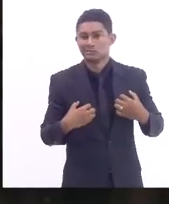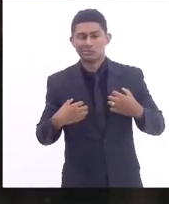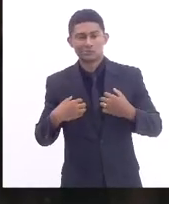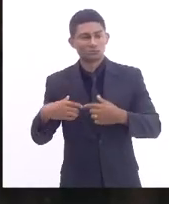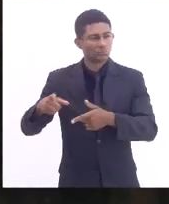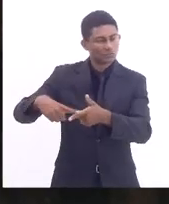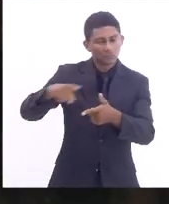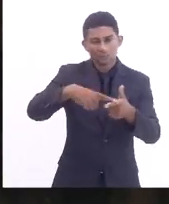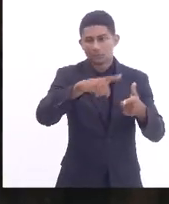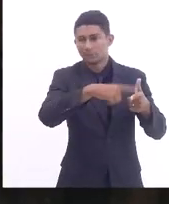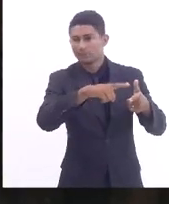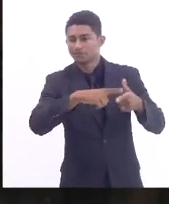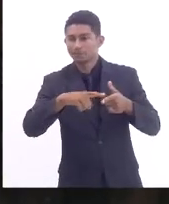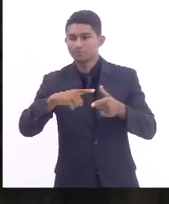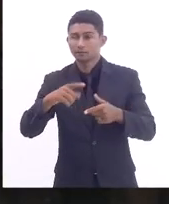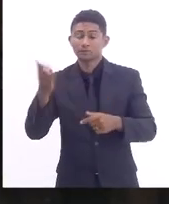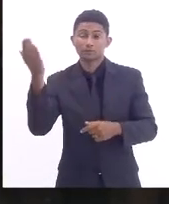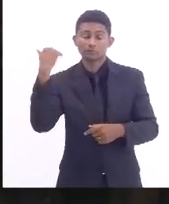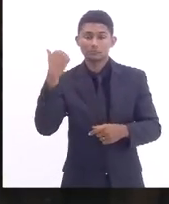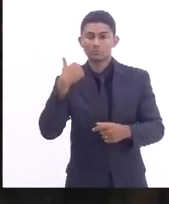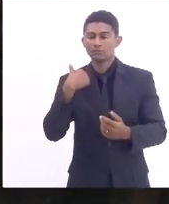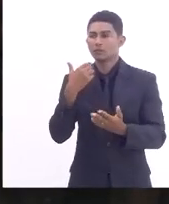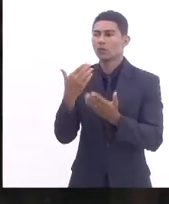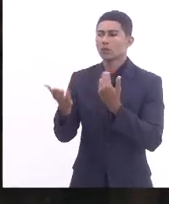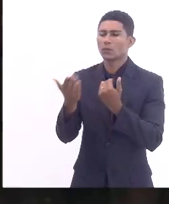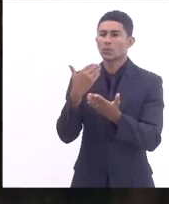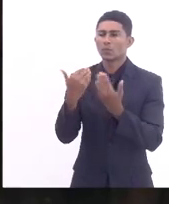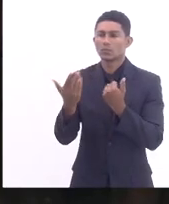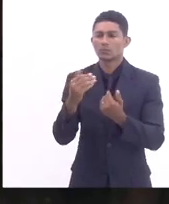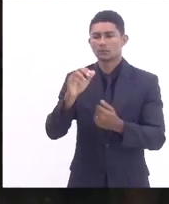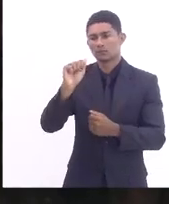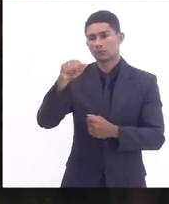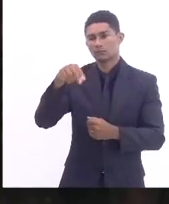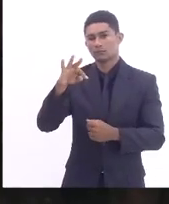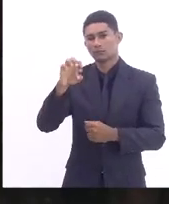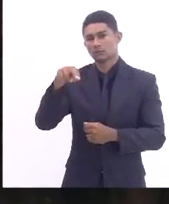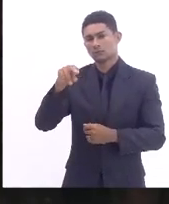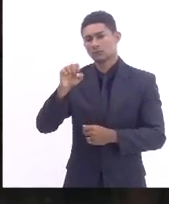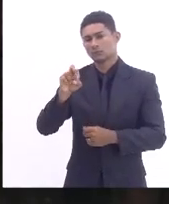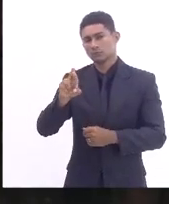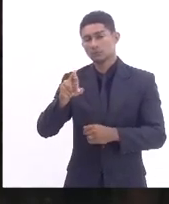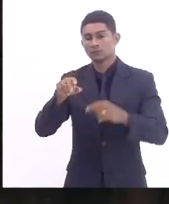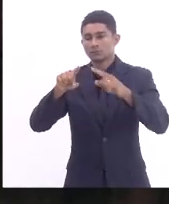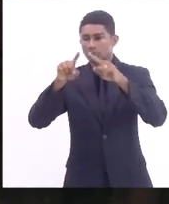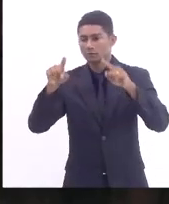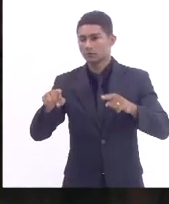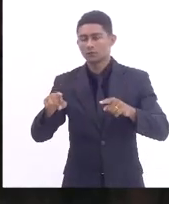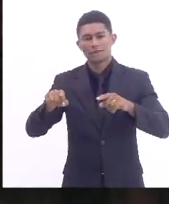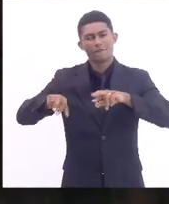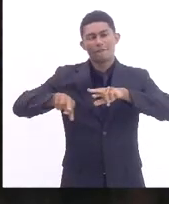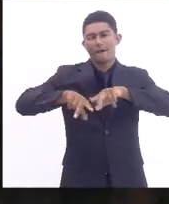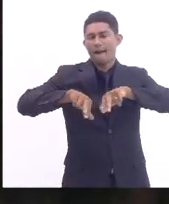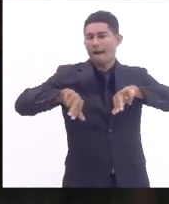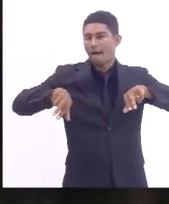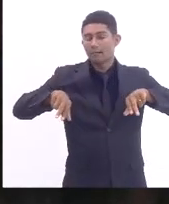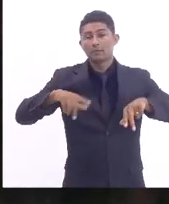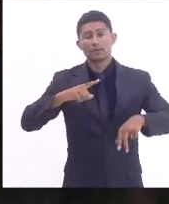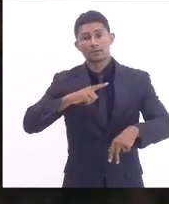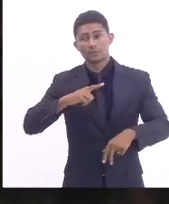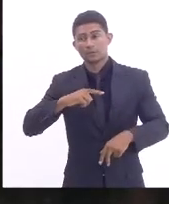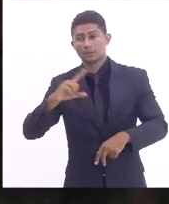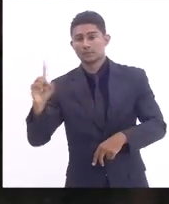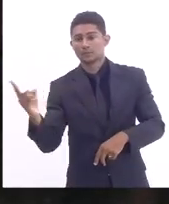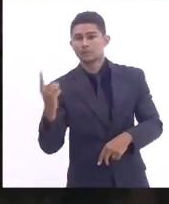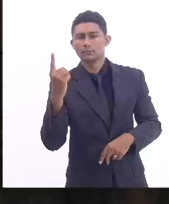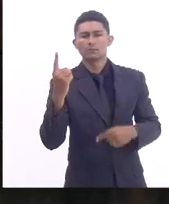tranquilidade eu conversei ao longo do dia anterior com vários funcionários teve uma funcionária ter